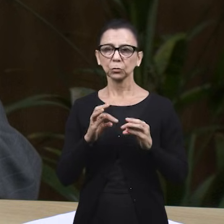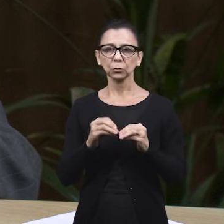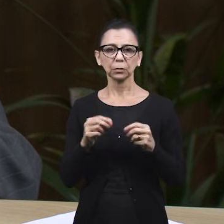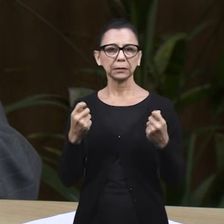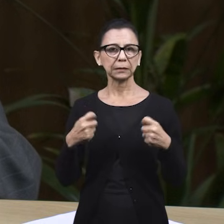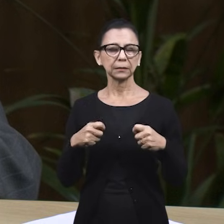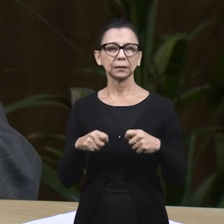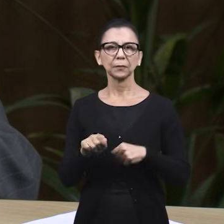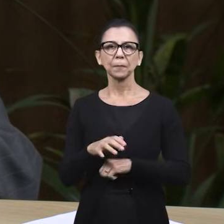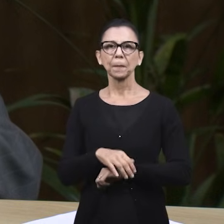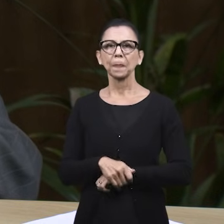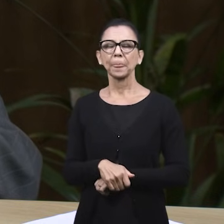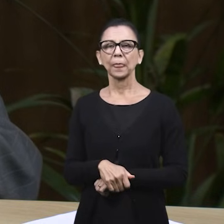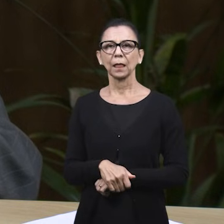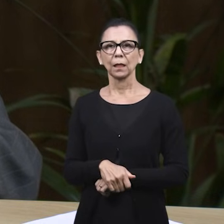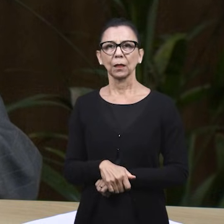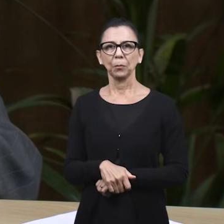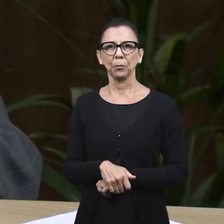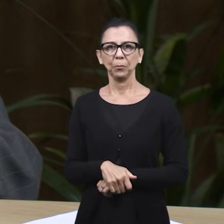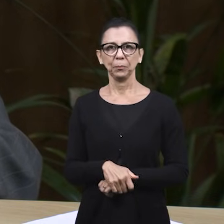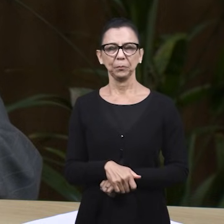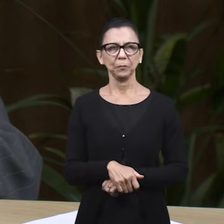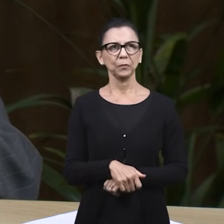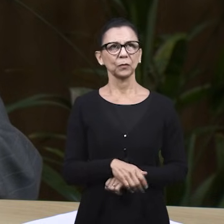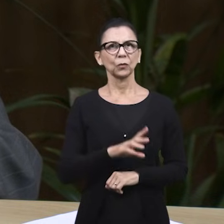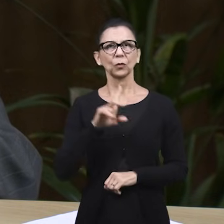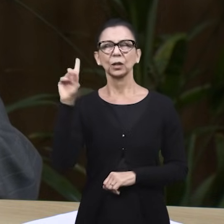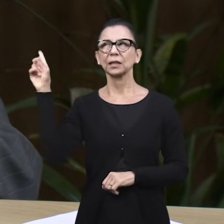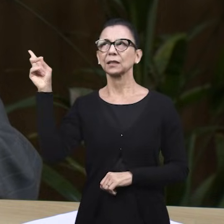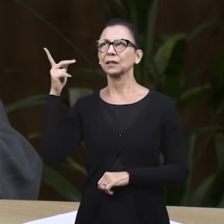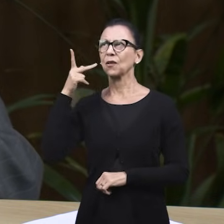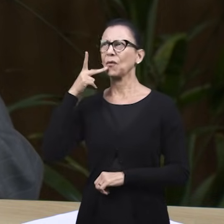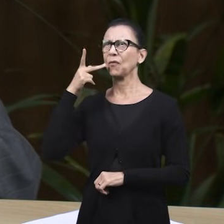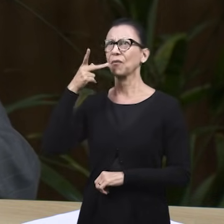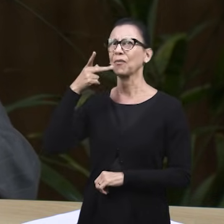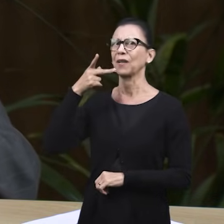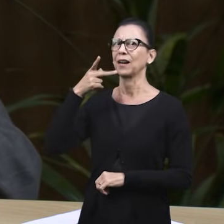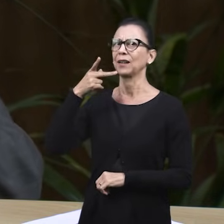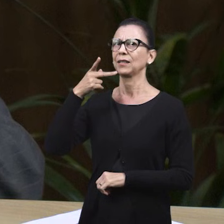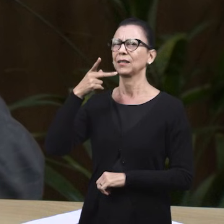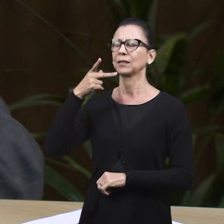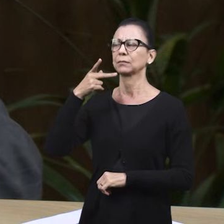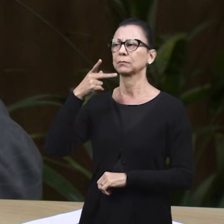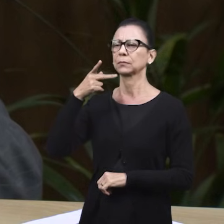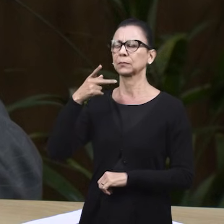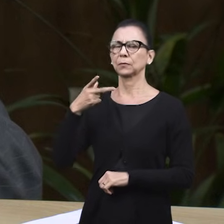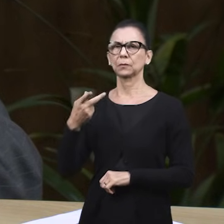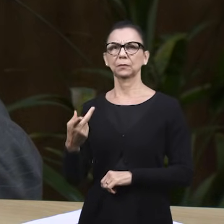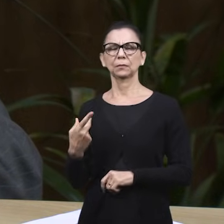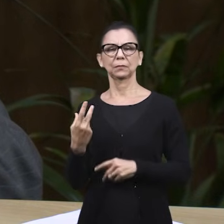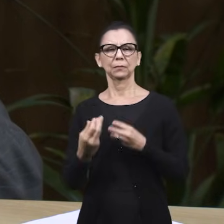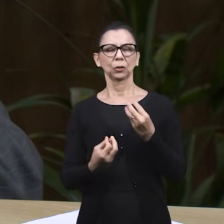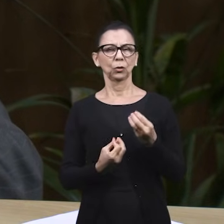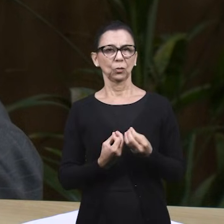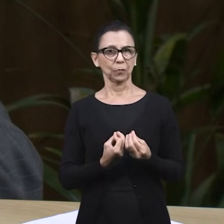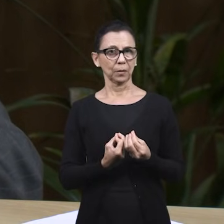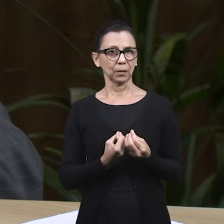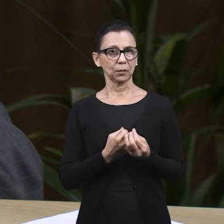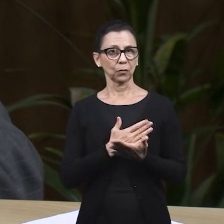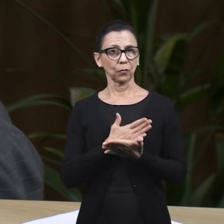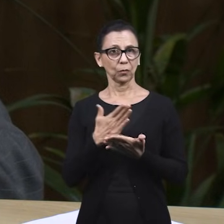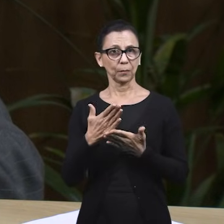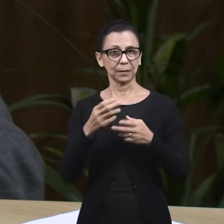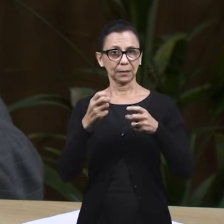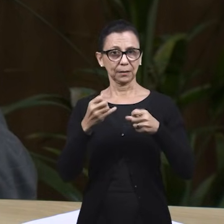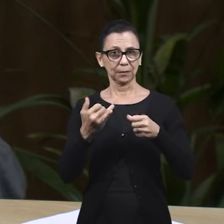palavra. Agora, como que Deus fala? Bom, agora vamos começar a entrar na consulta à